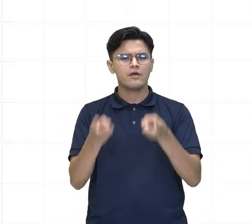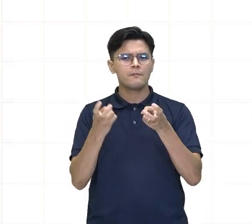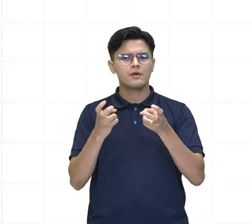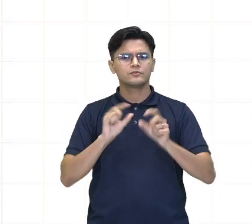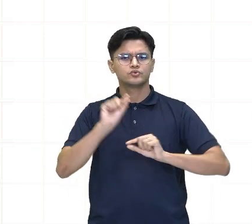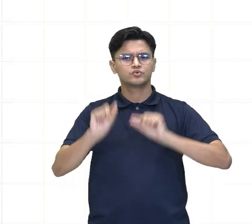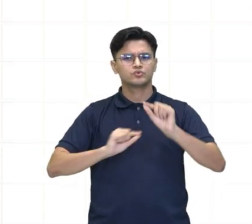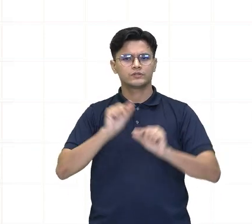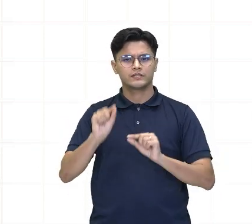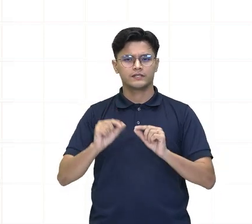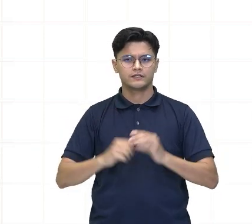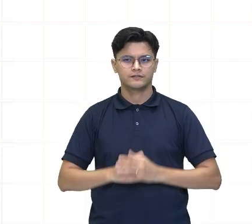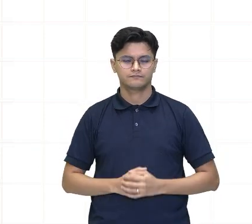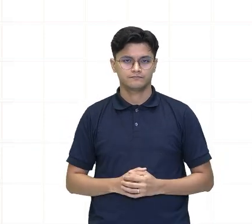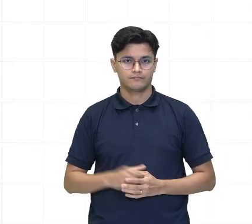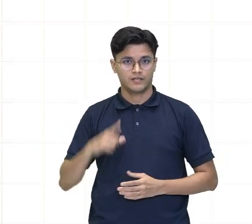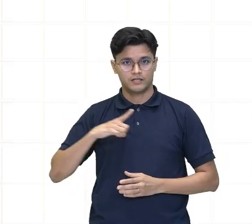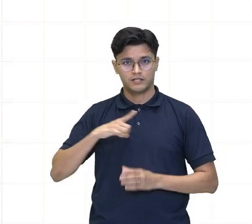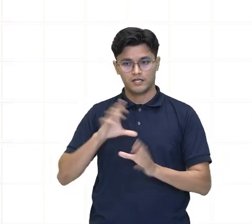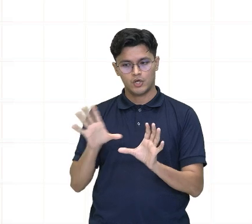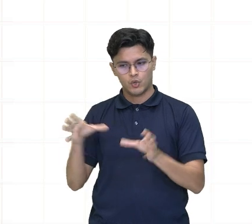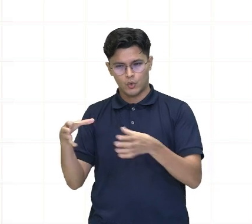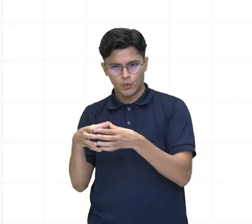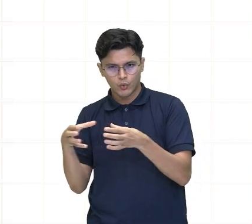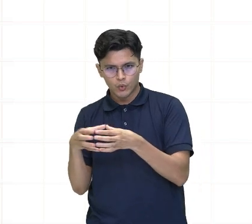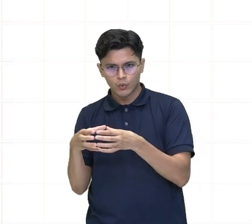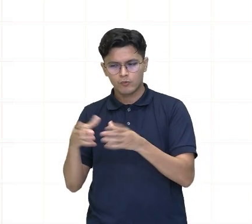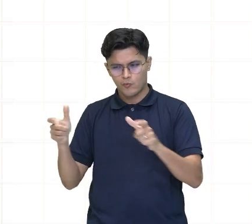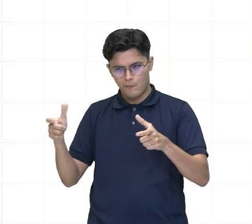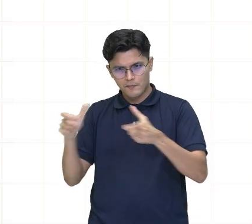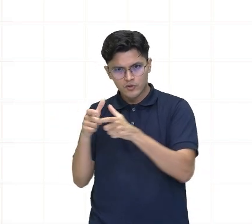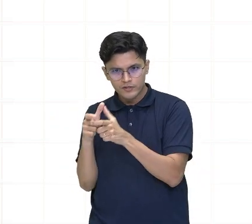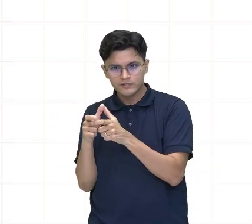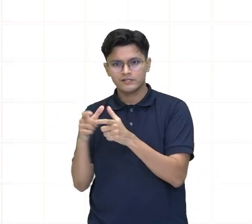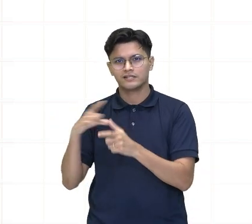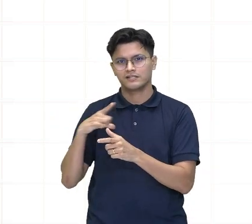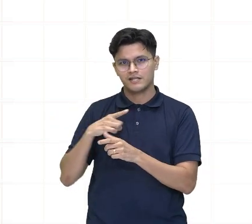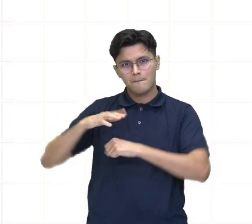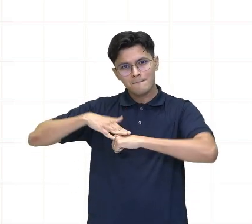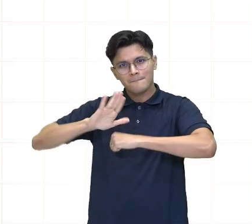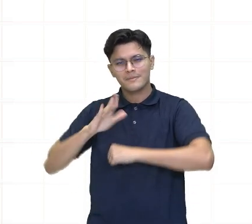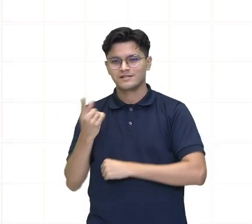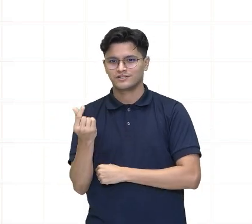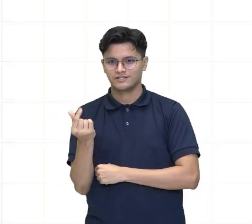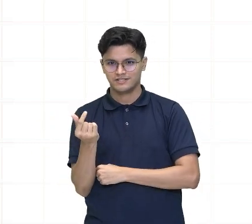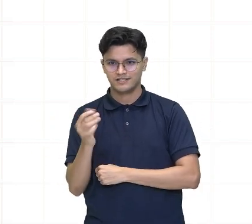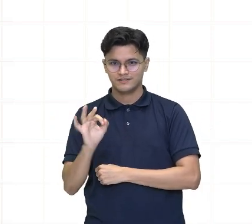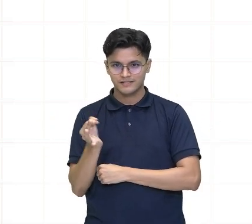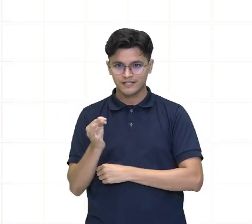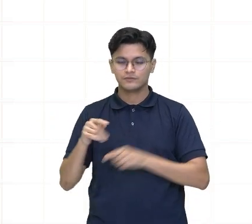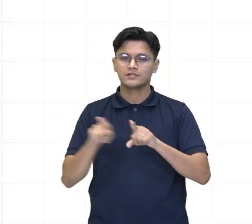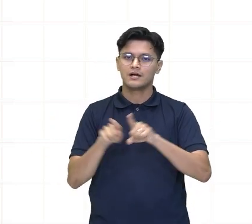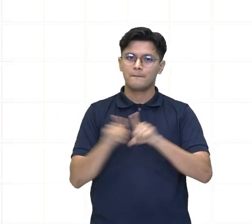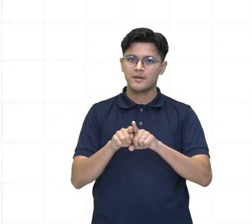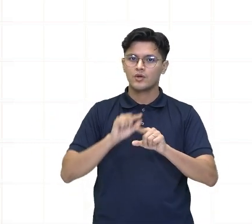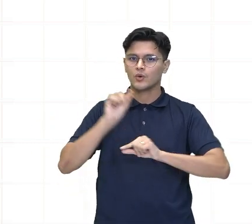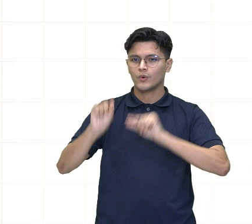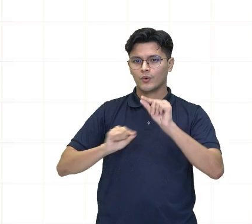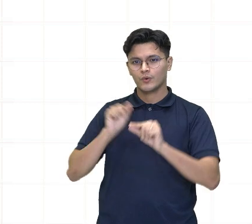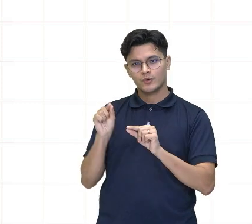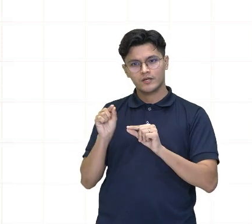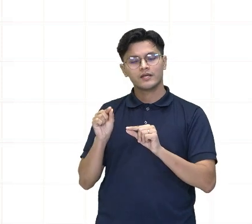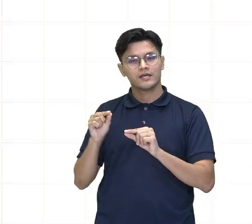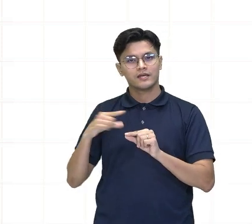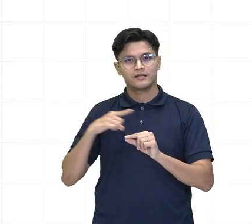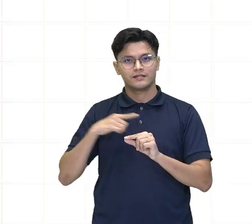essa concentração de renda no país, e aí temos também uma análise com relação às pessoas que representam